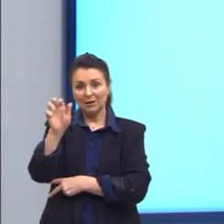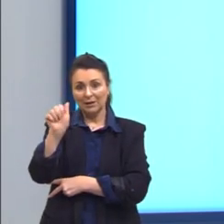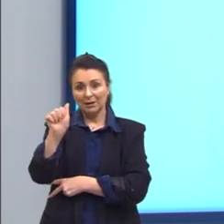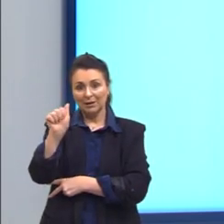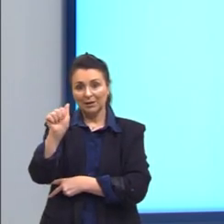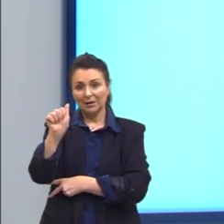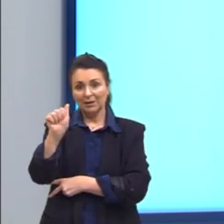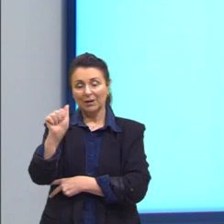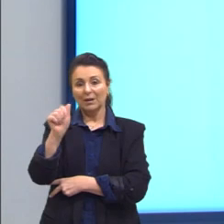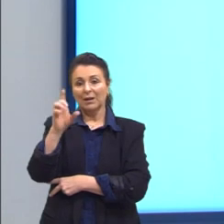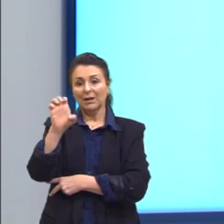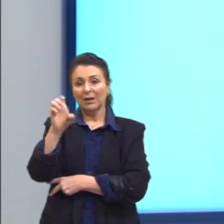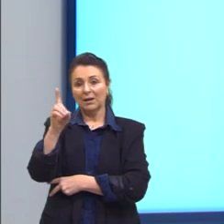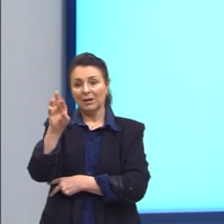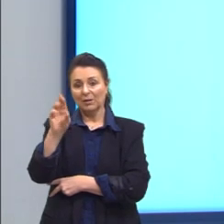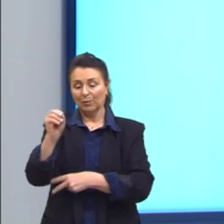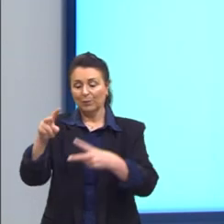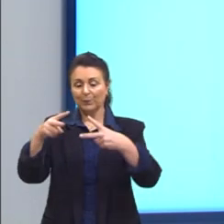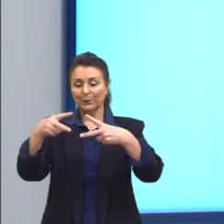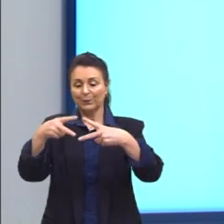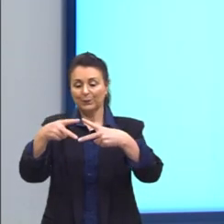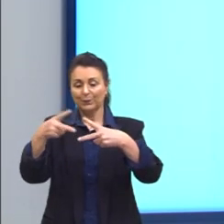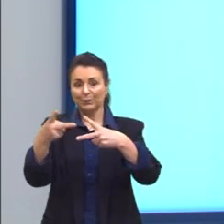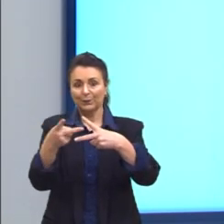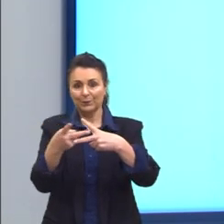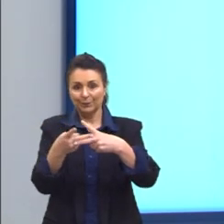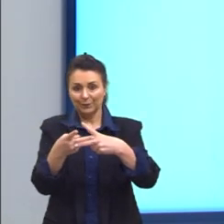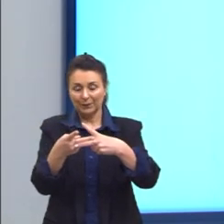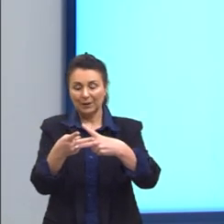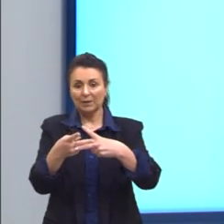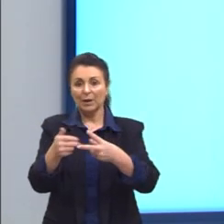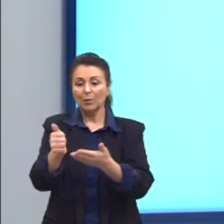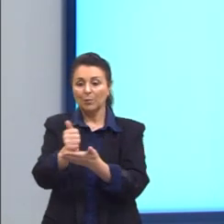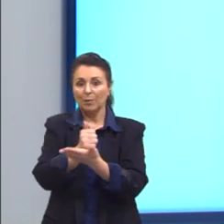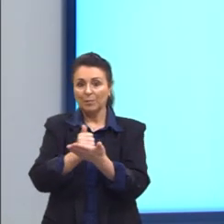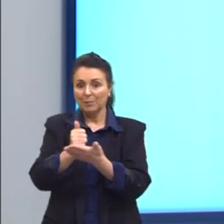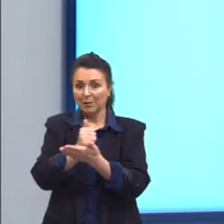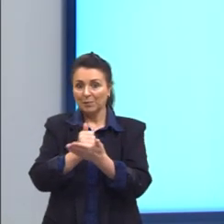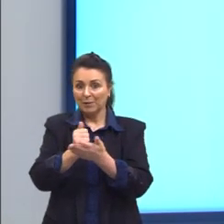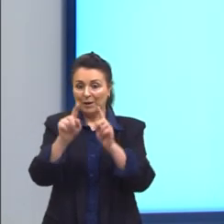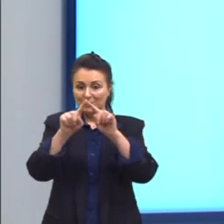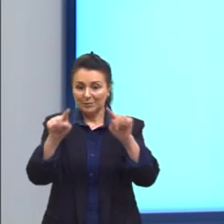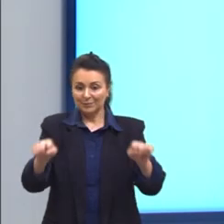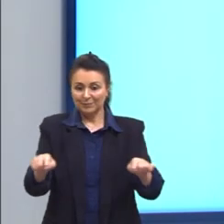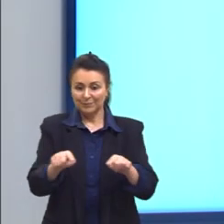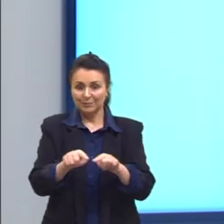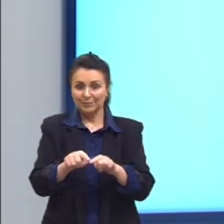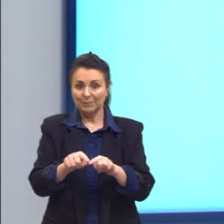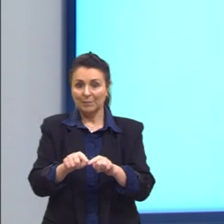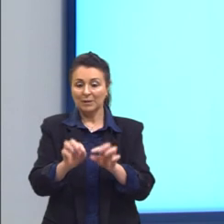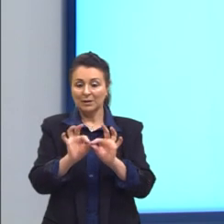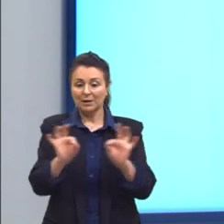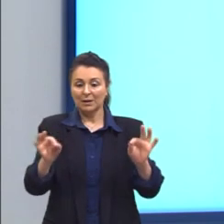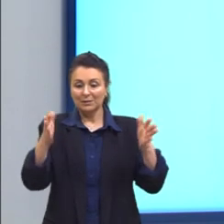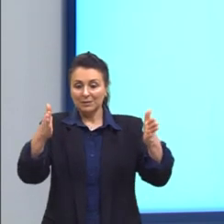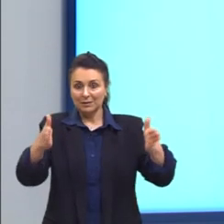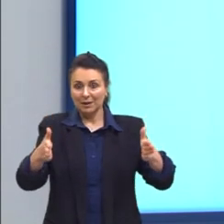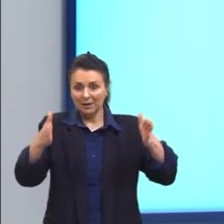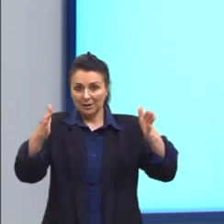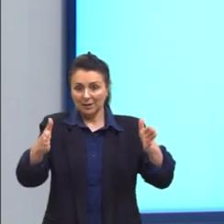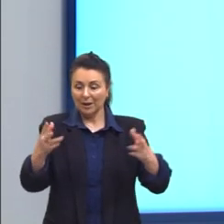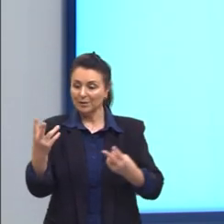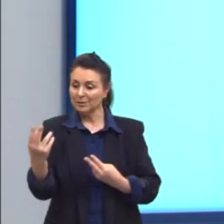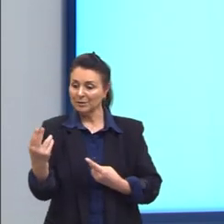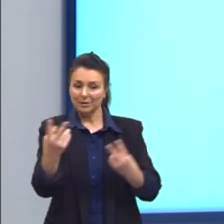uma pirâmide que tem ali a base triangular mas todas as áreas é a mesma medida e aqui na